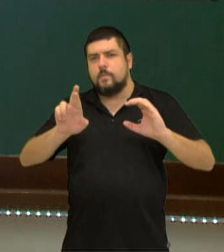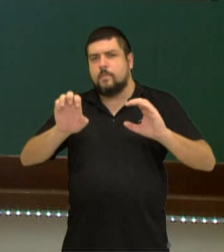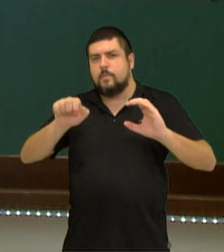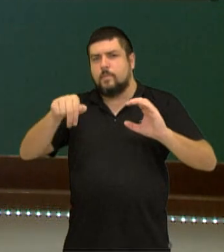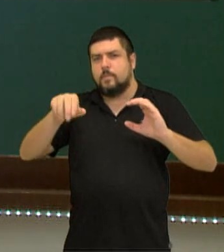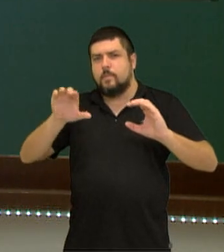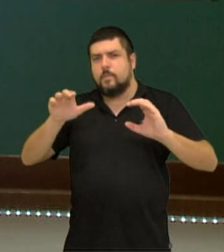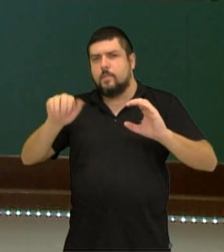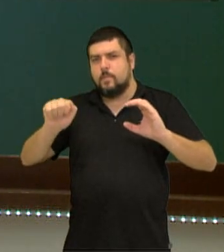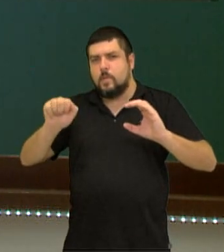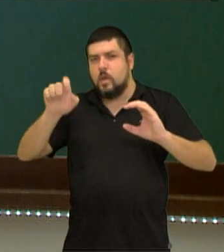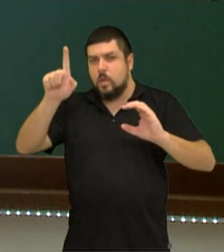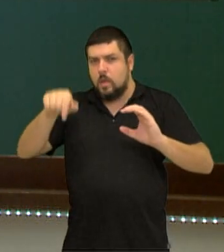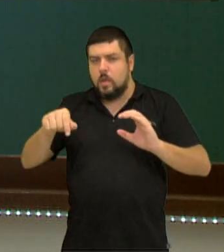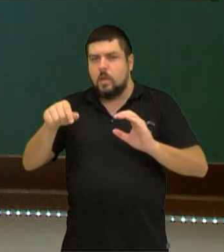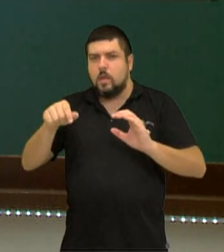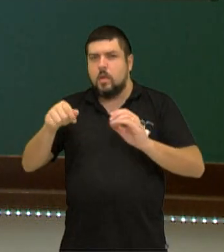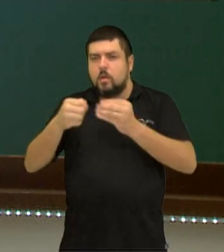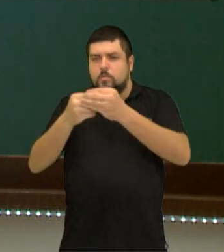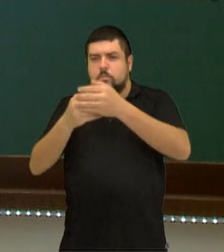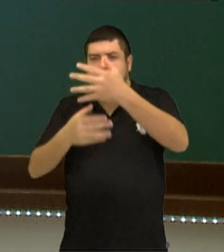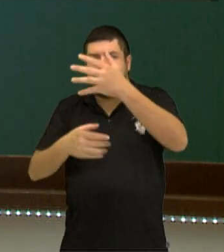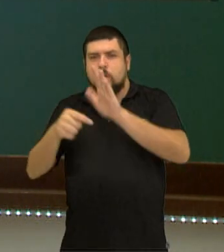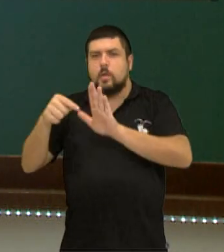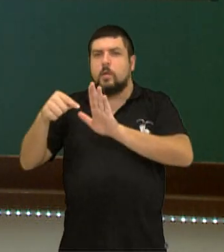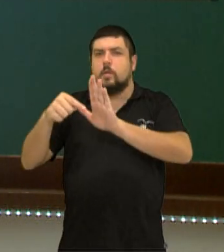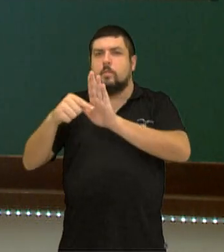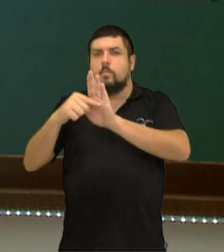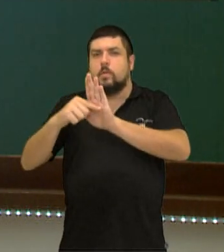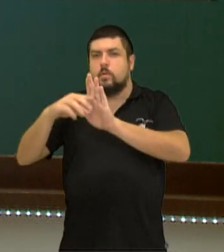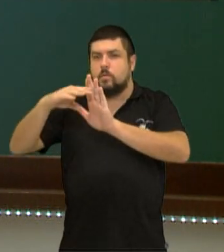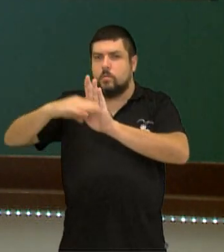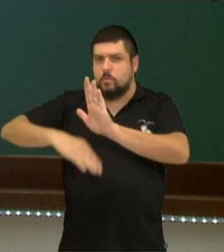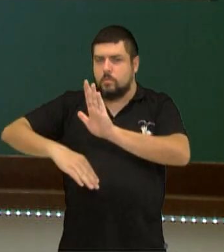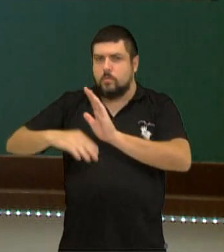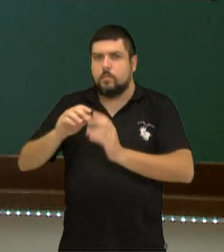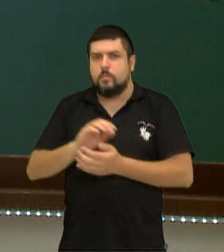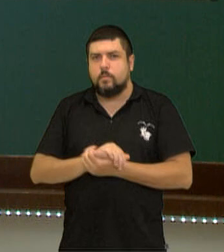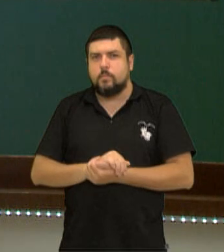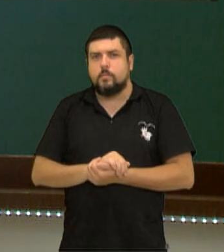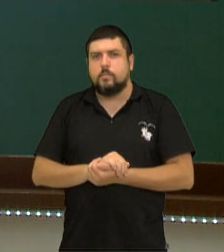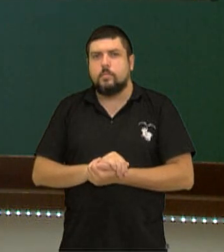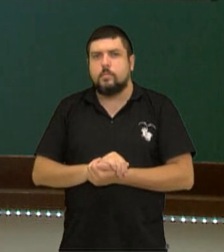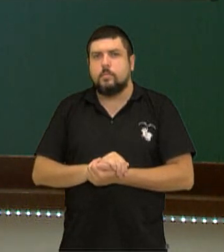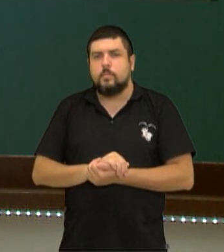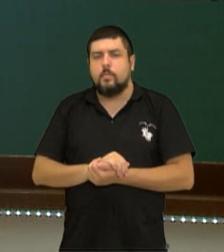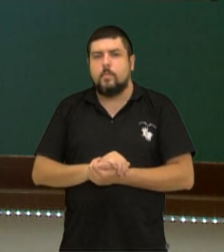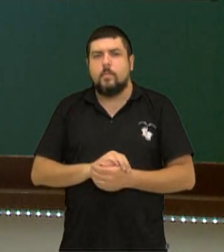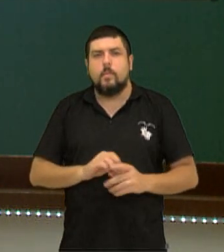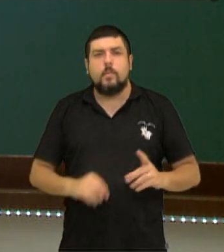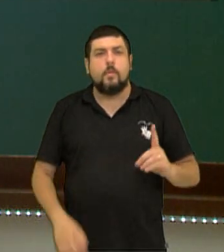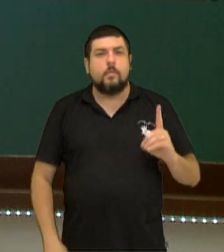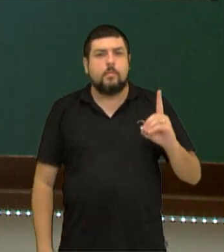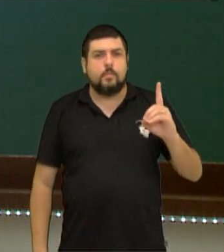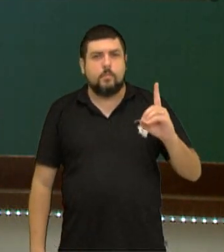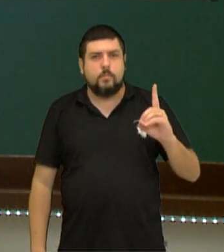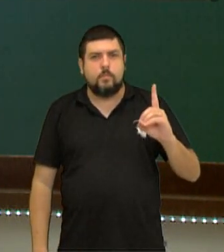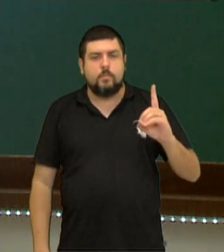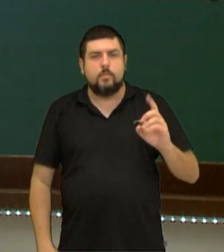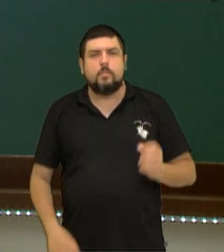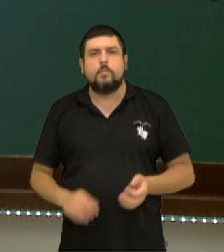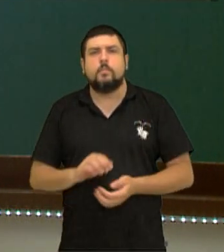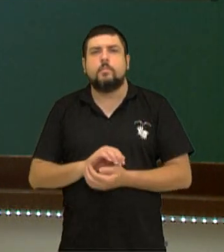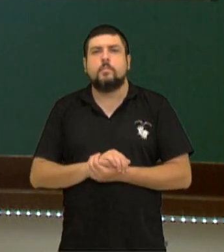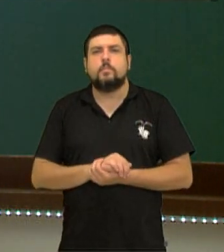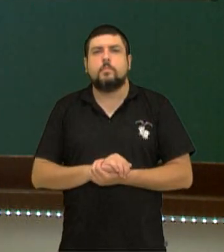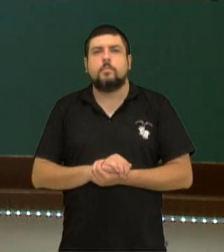a uma conta de menos, a uma conta de subtração, ok? D, 4 vezes a soma de 9